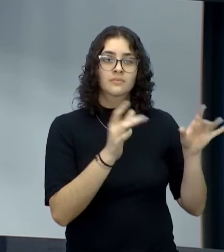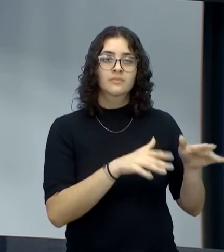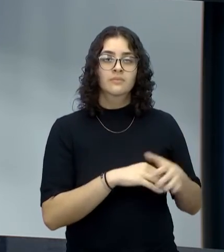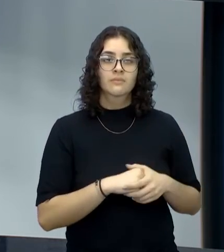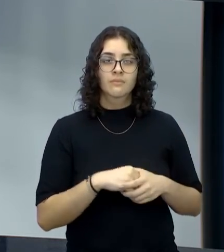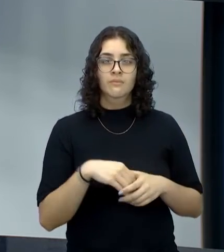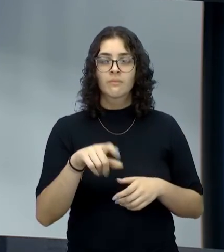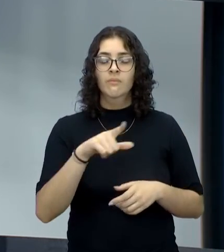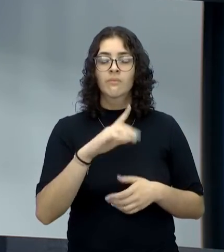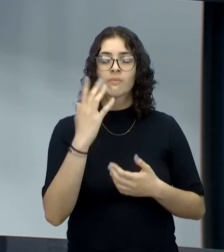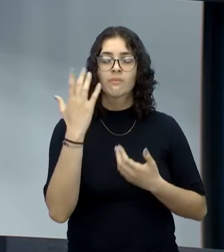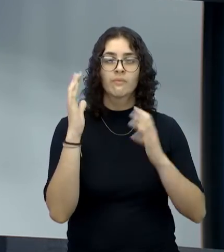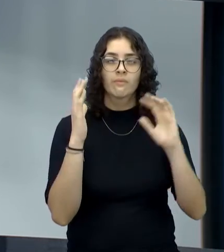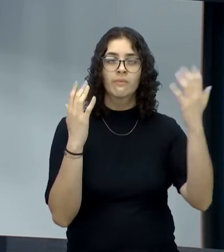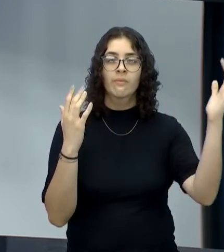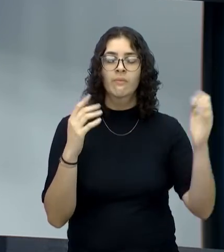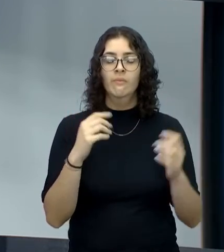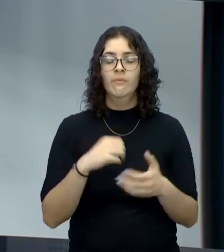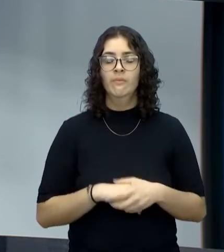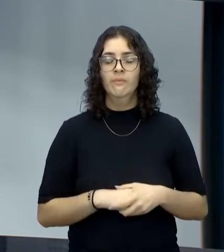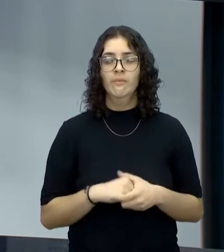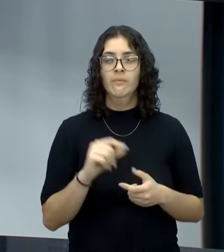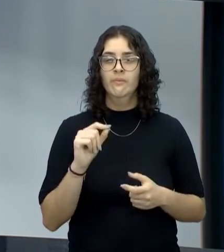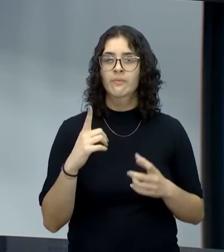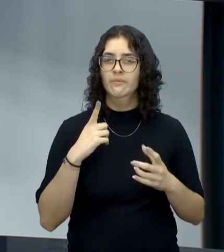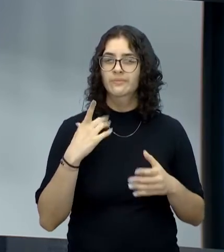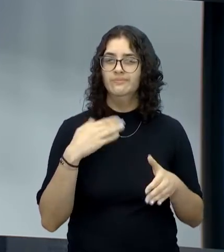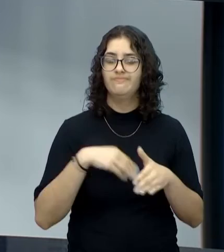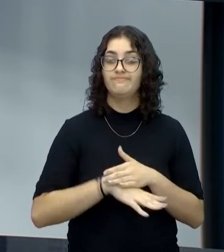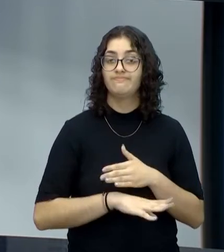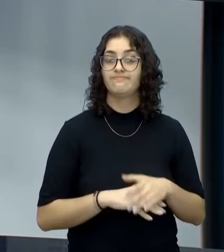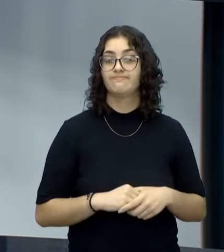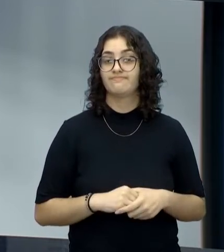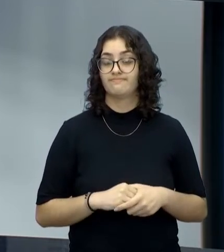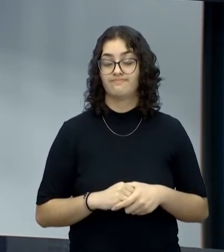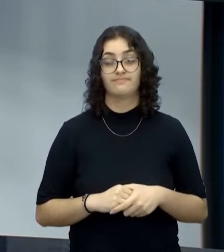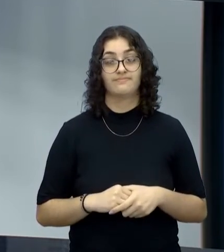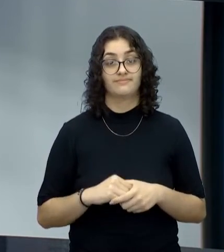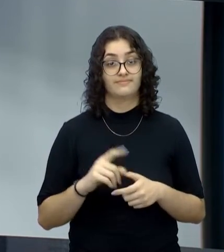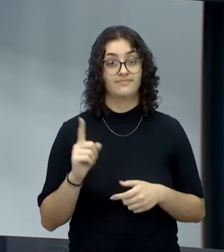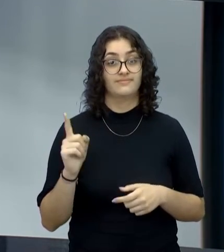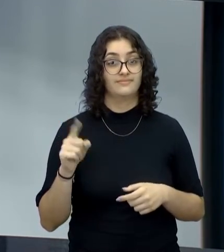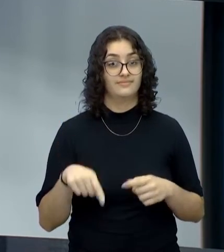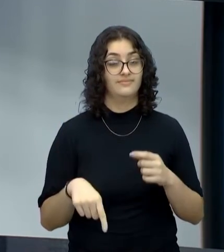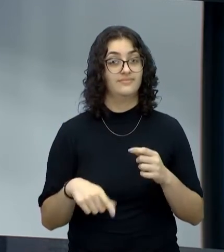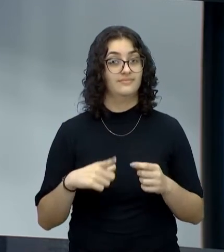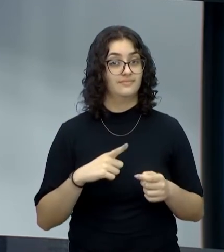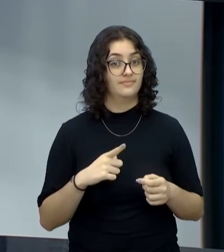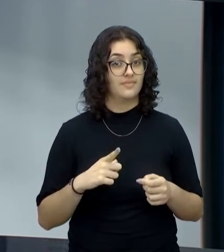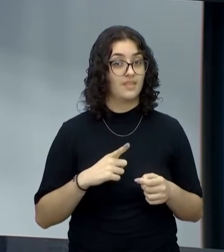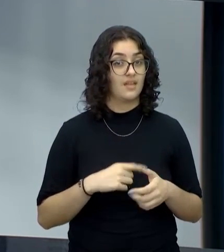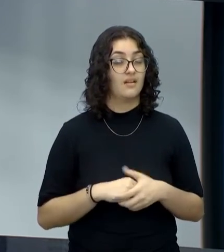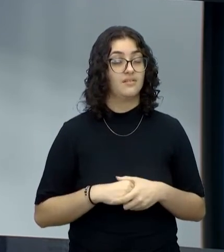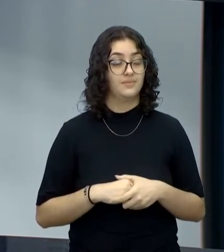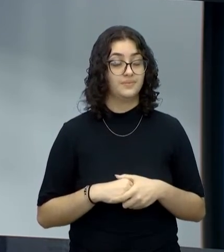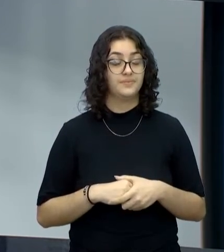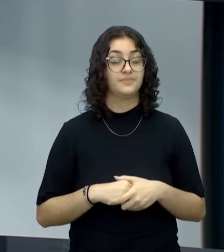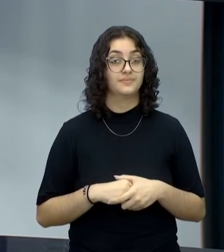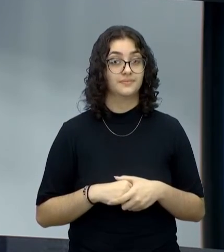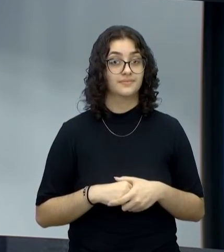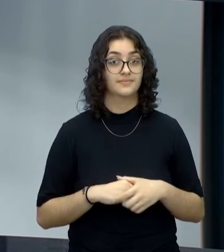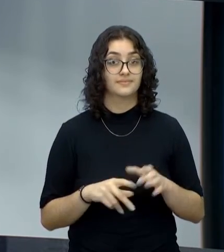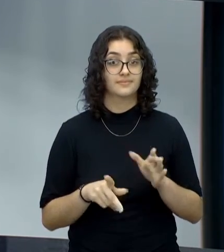meio ambiente, será que ele se acumula lá? Será que ele é metabolizado pelos